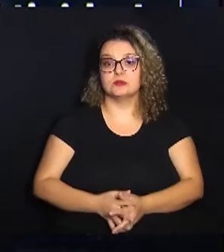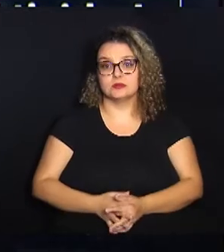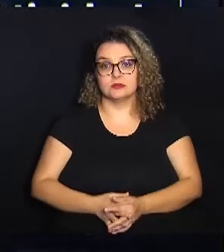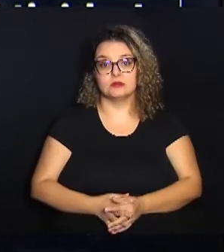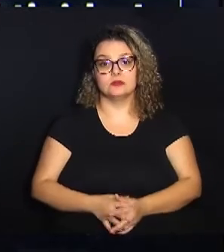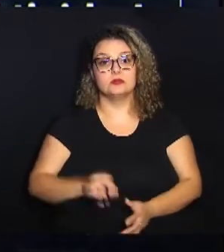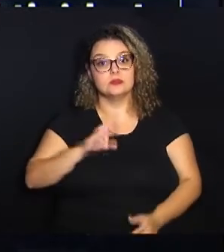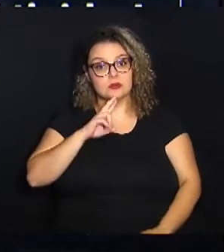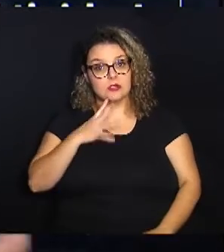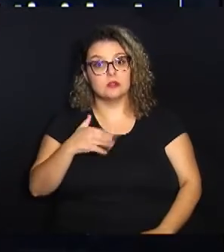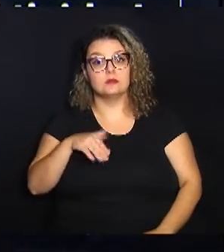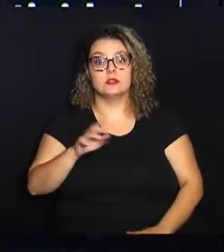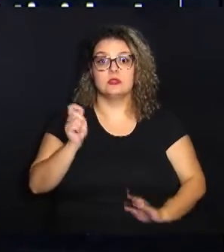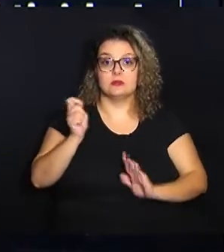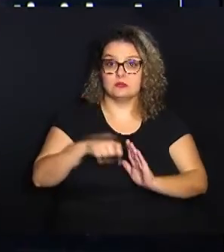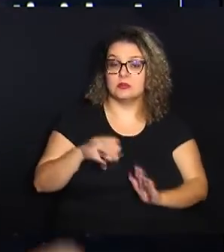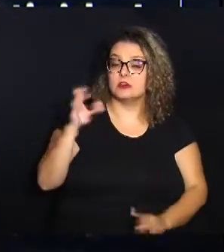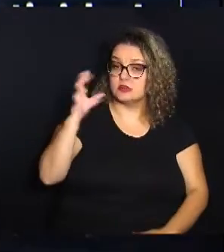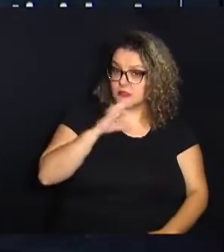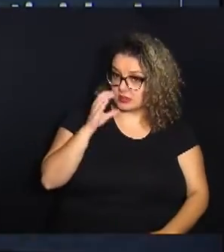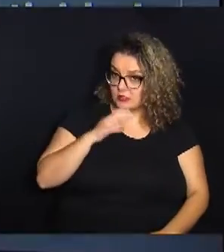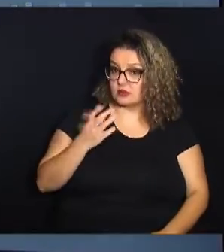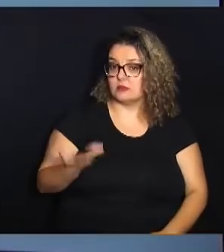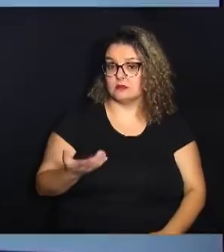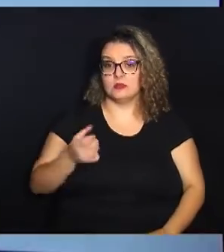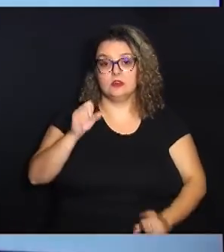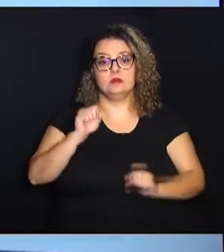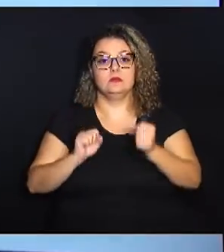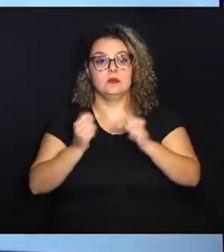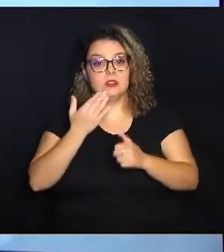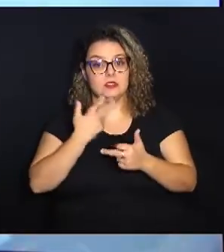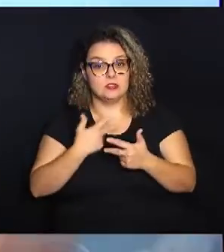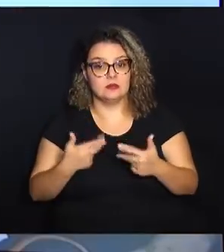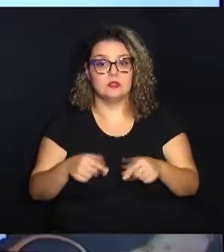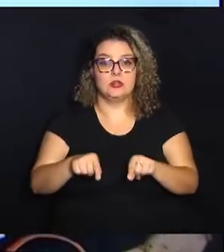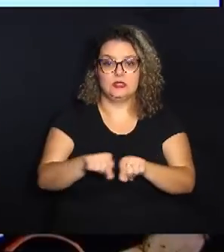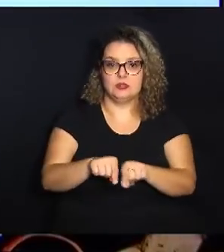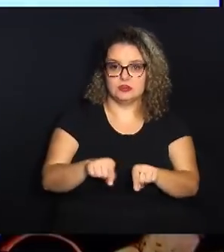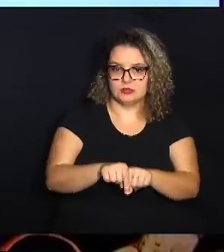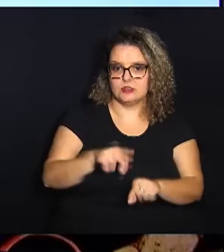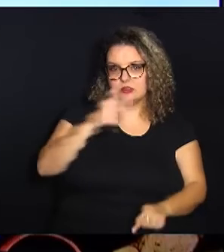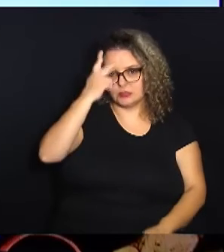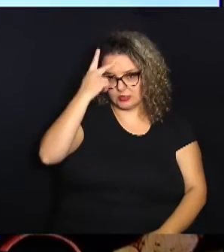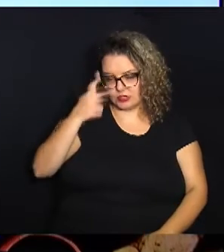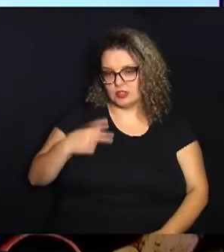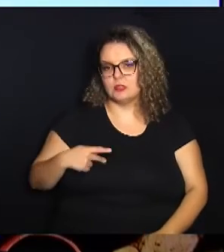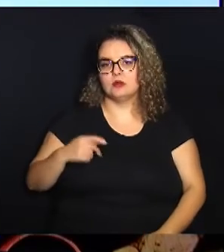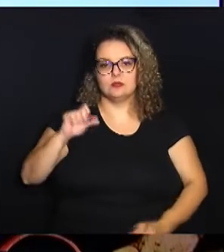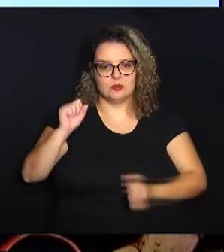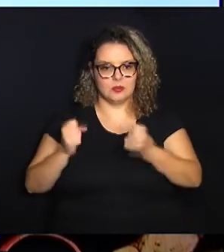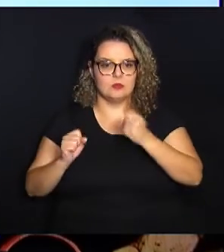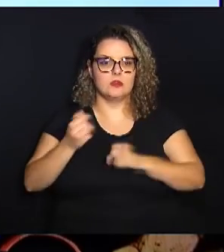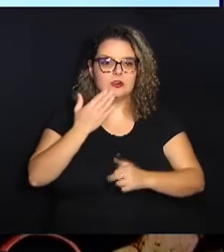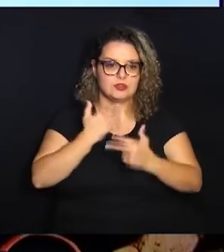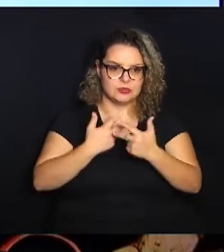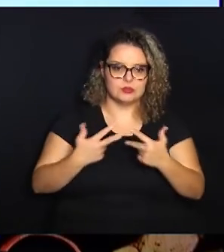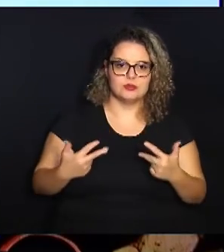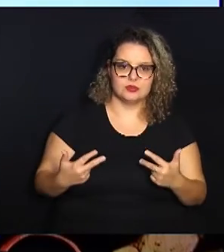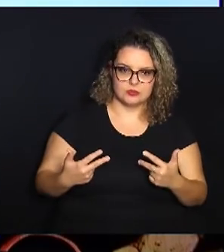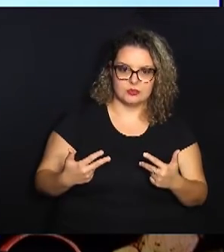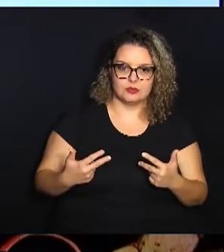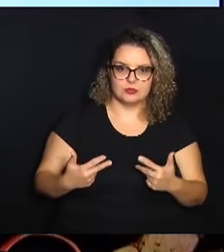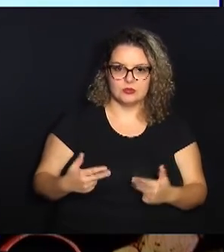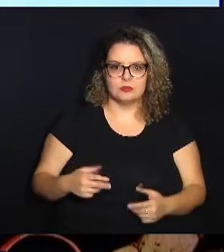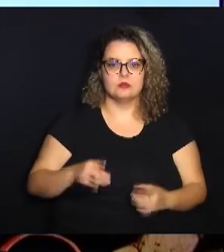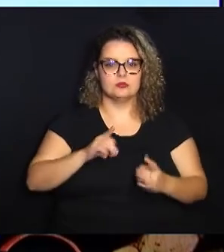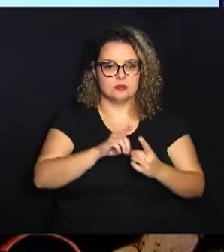respostas mais eficientes e mais rápidas para a indústria de alimentos e também a própria indústria de alimentos, né, para